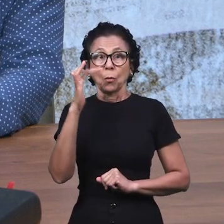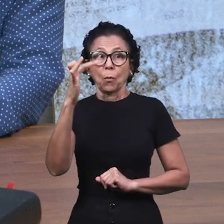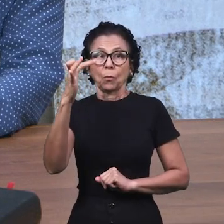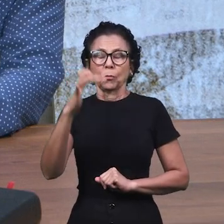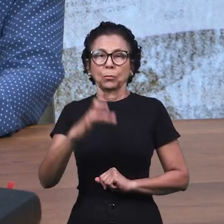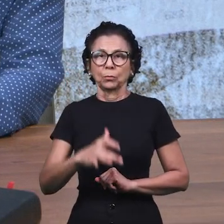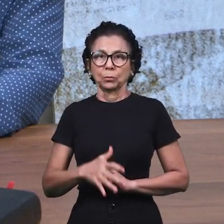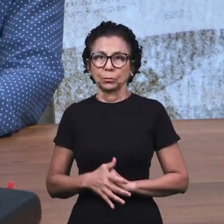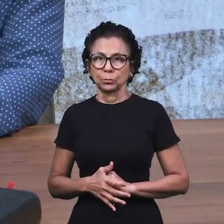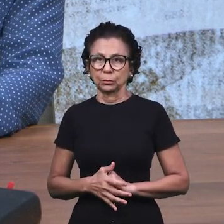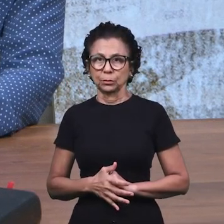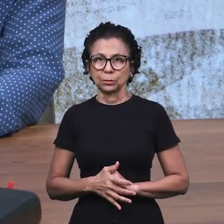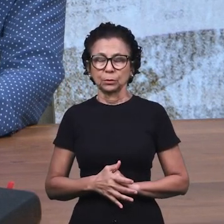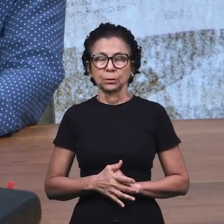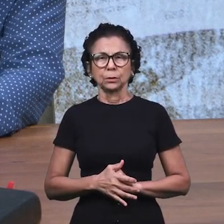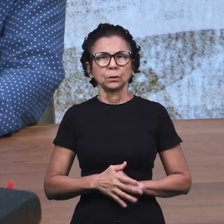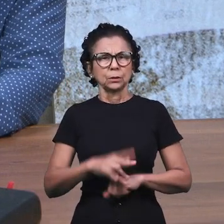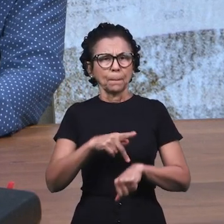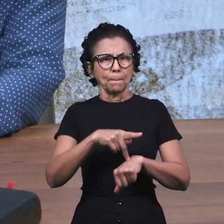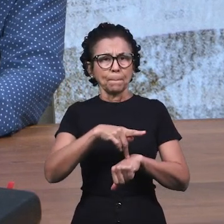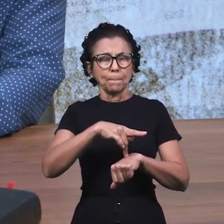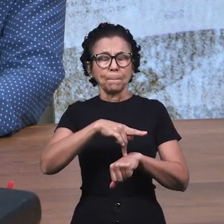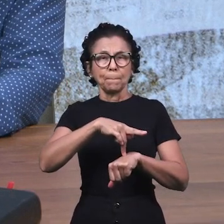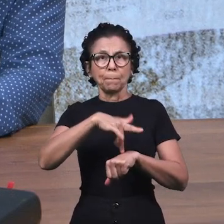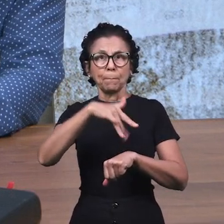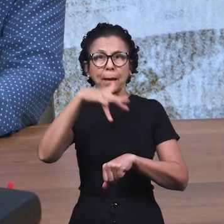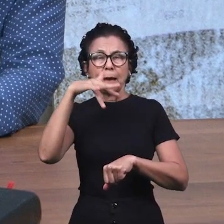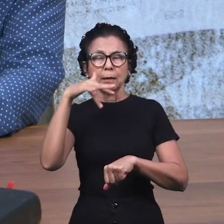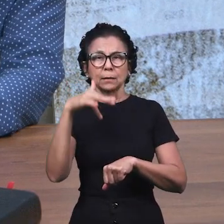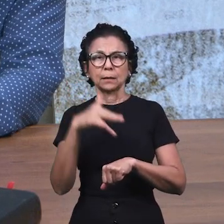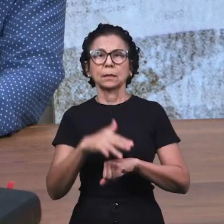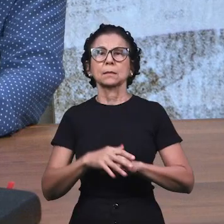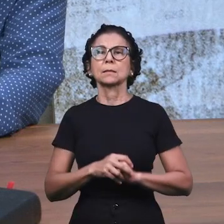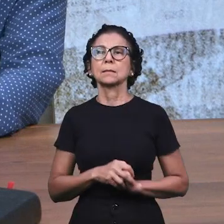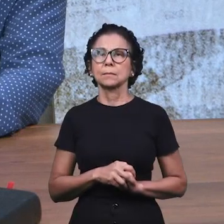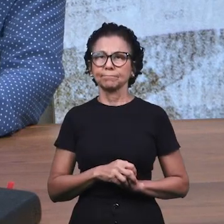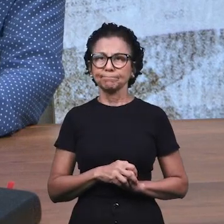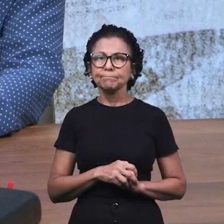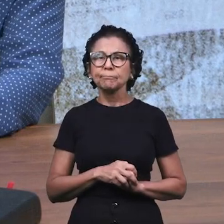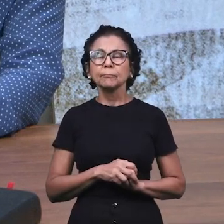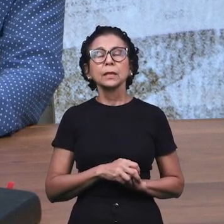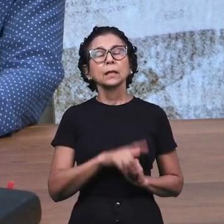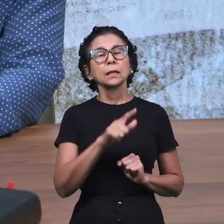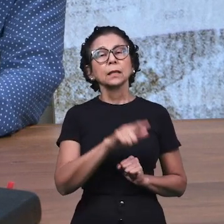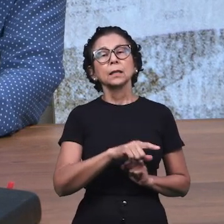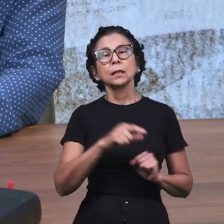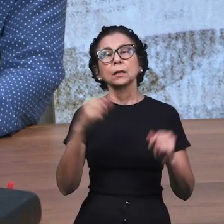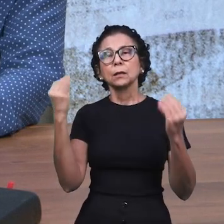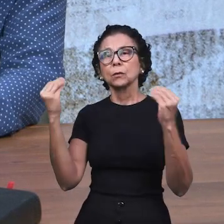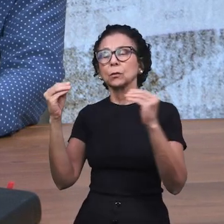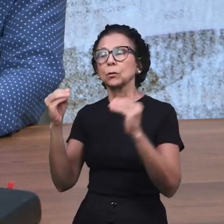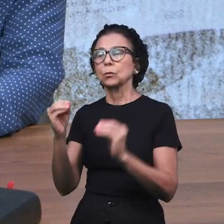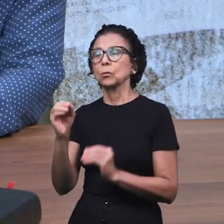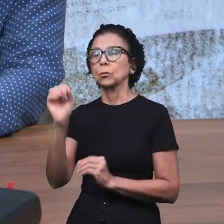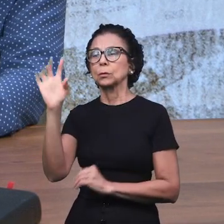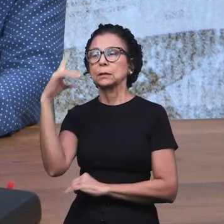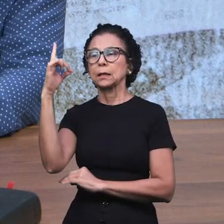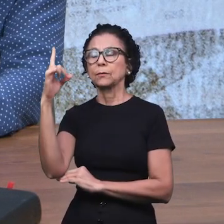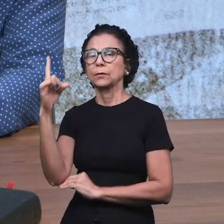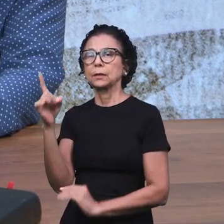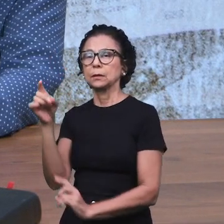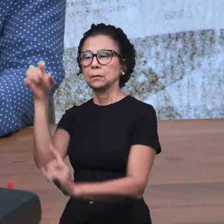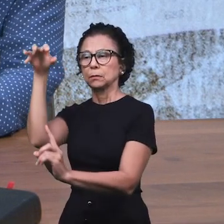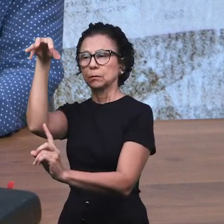nela pedras preciosas, e foi posta sobre a cabeça de Davi. E da